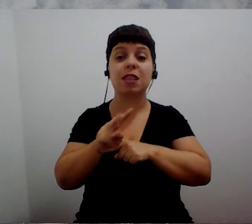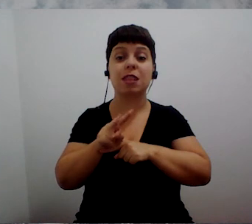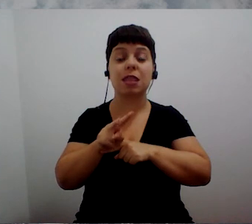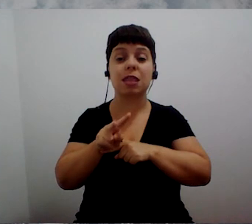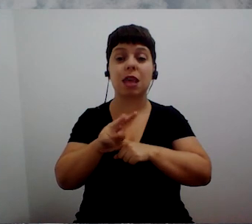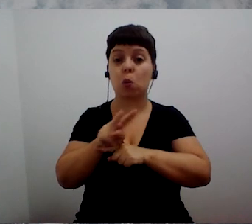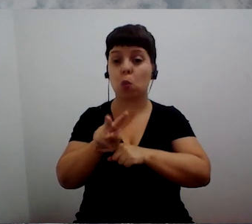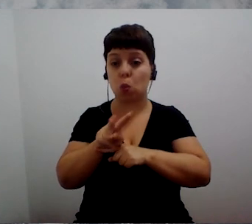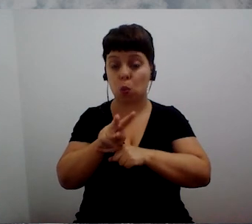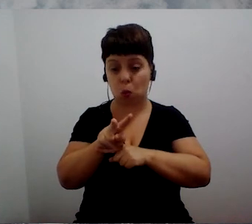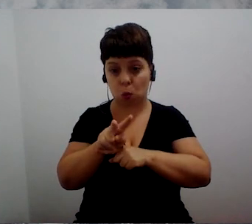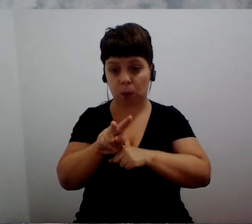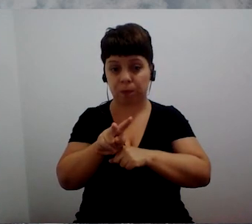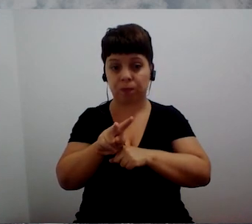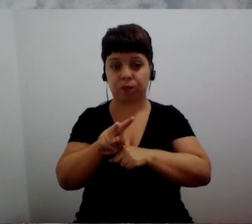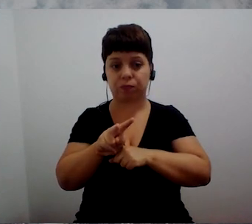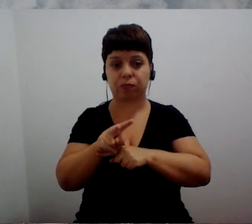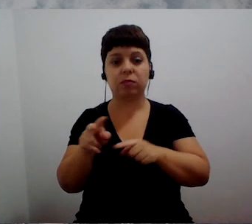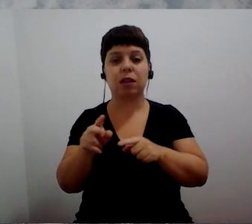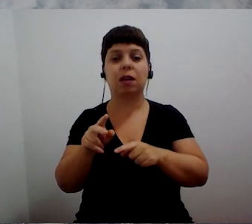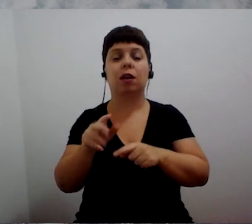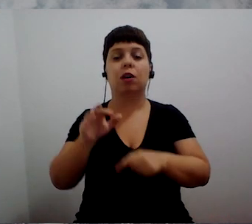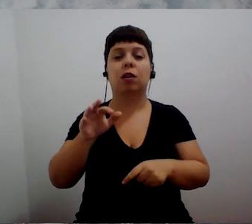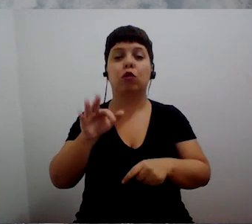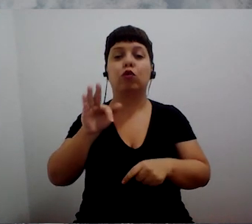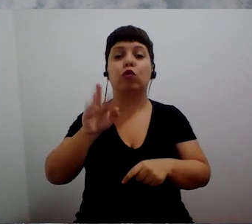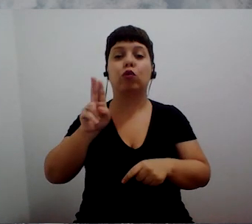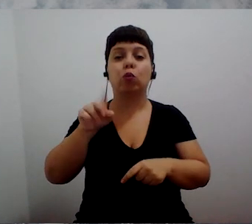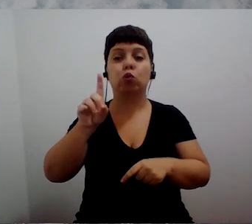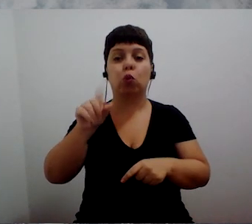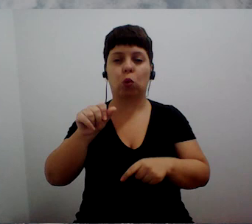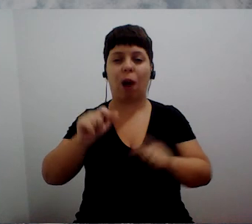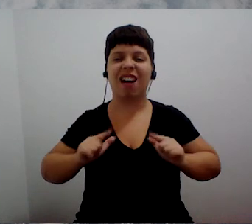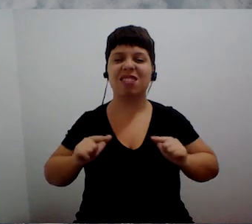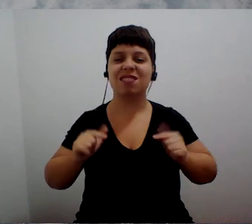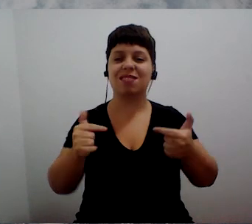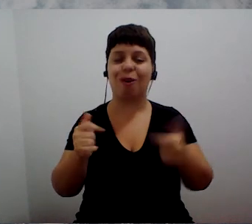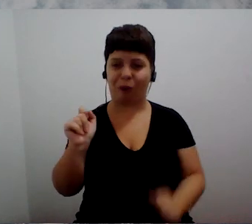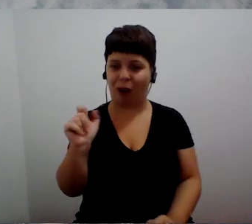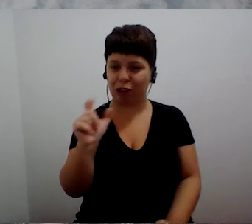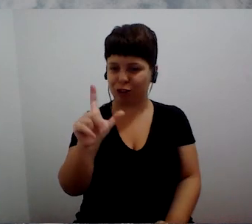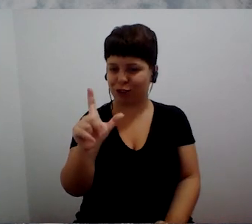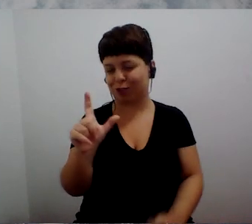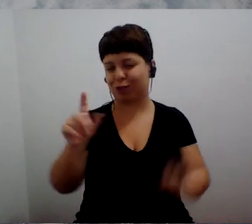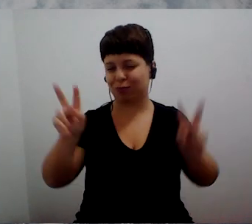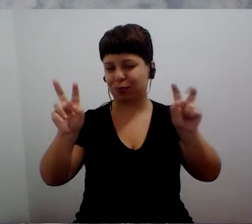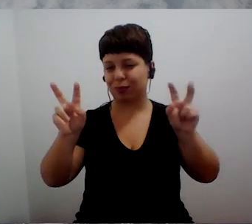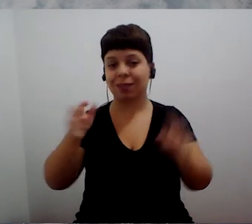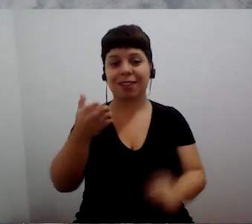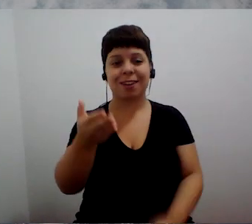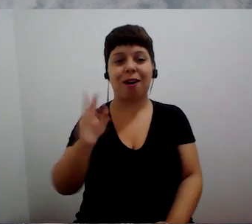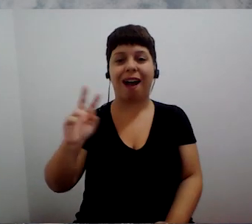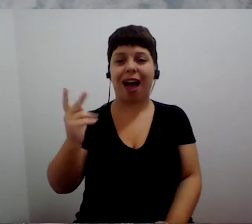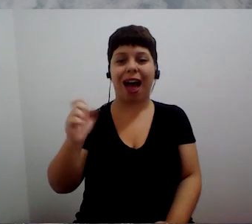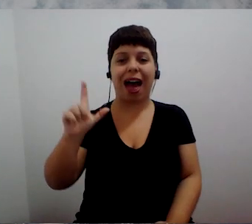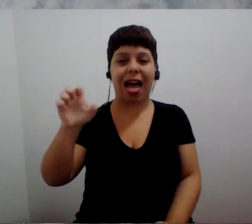para a Ação Azul, no, the Blue Action Fund. Então, Helen, it's a pleasure to have you